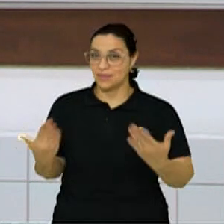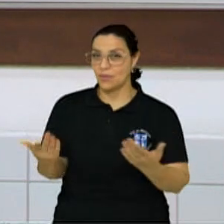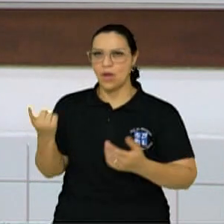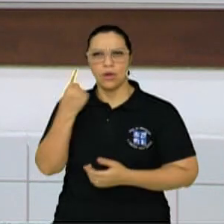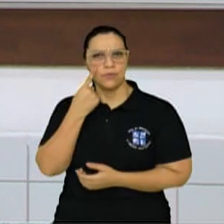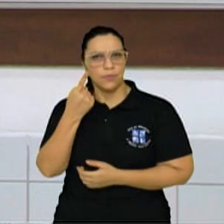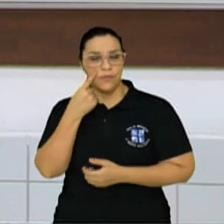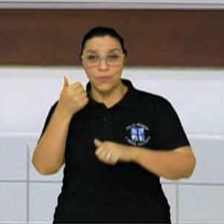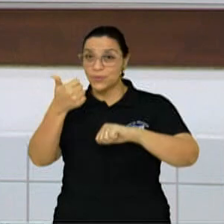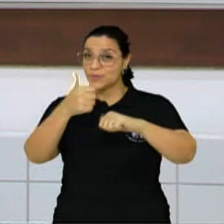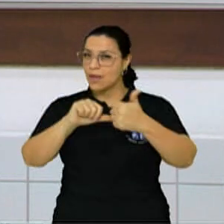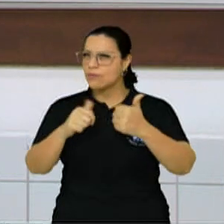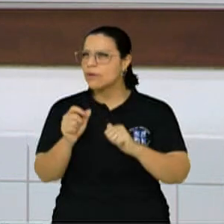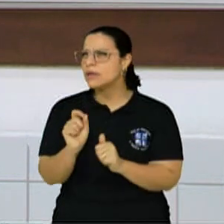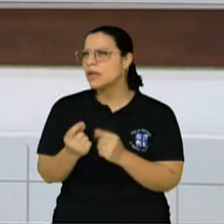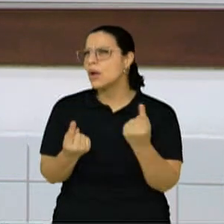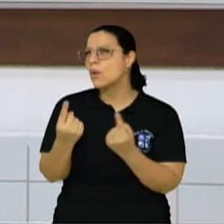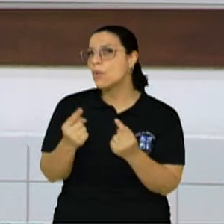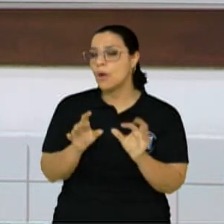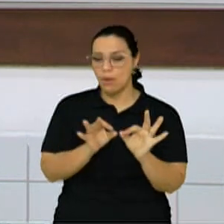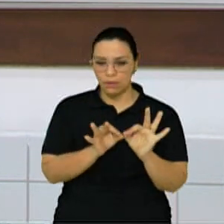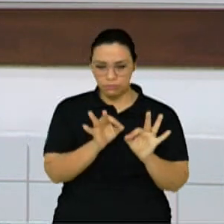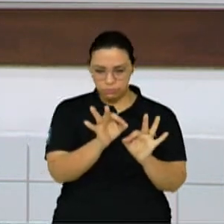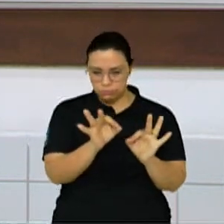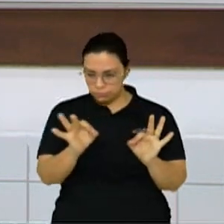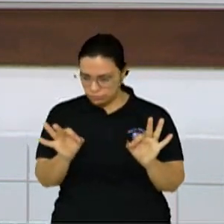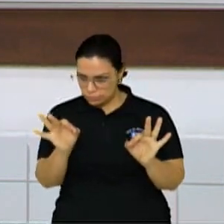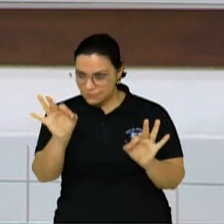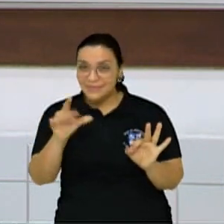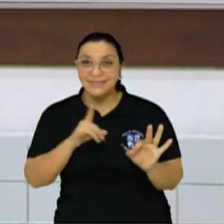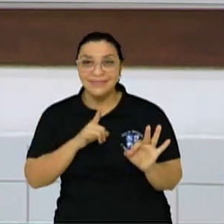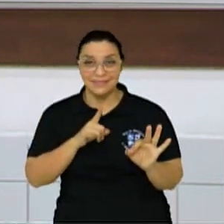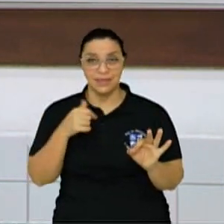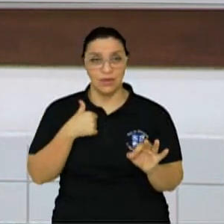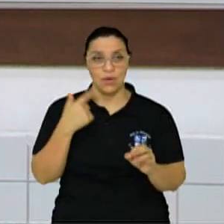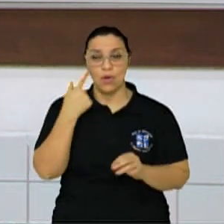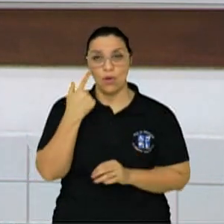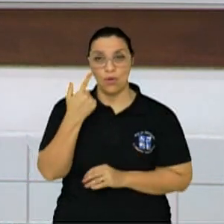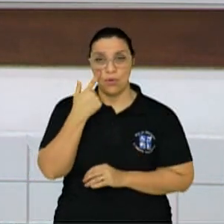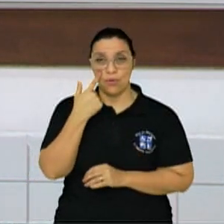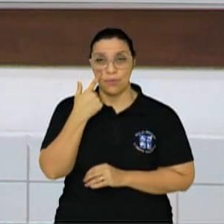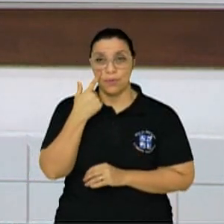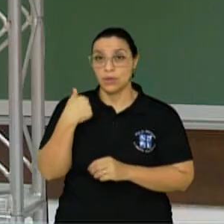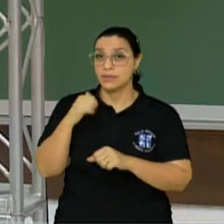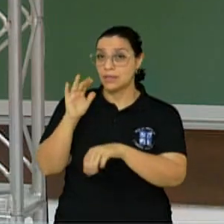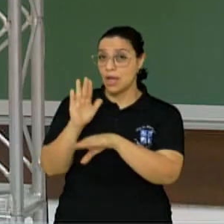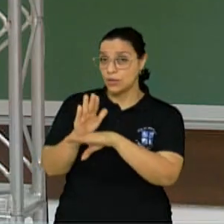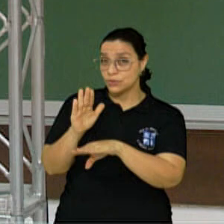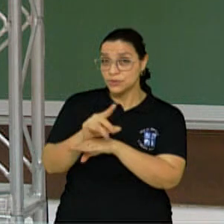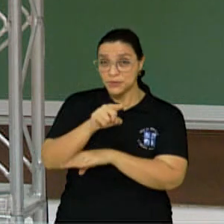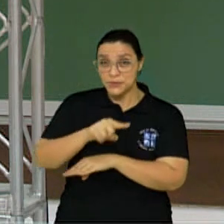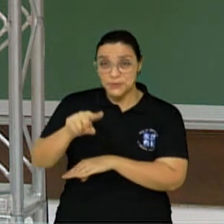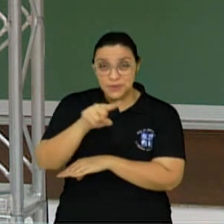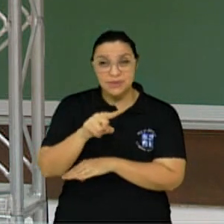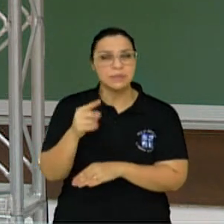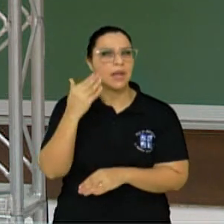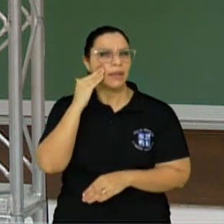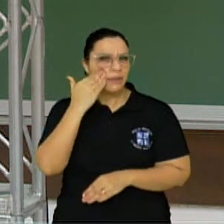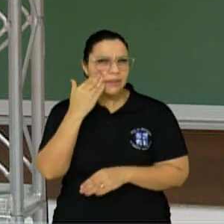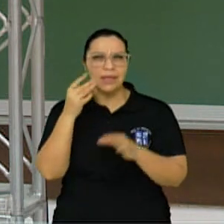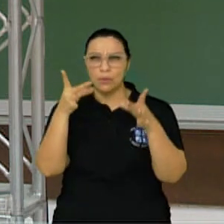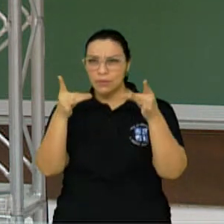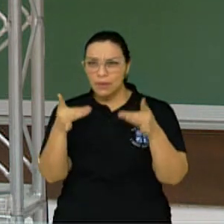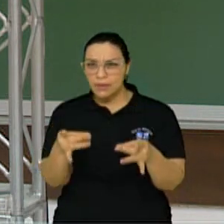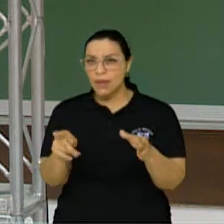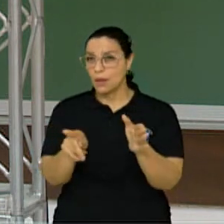Então vamos lá, pessoal, analisar qual foi a projeção desse trajeto. Para auxiliar nessa